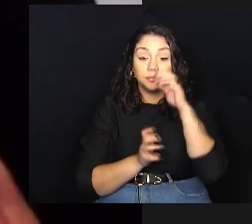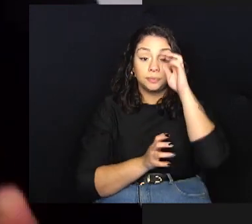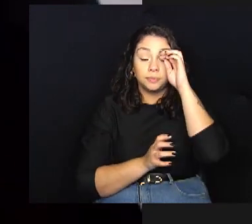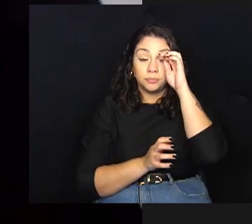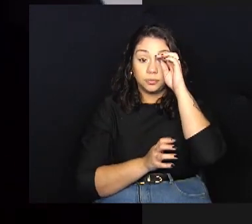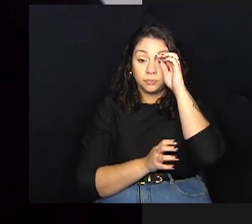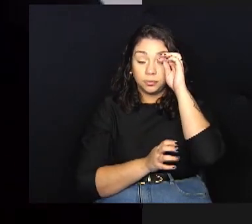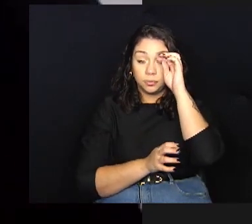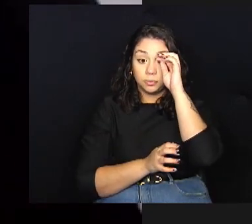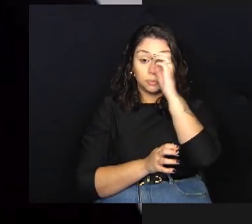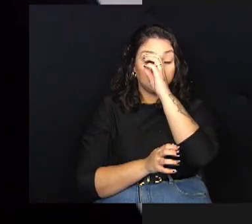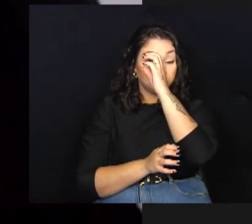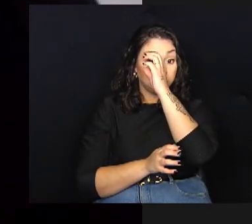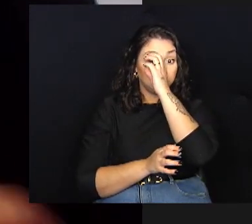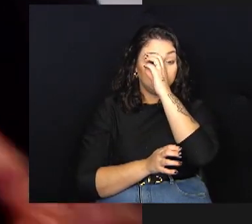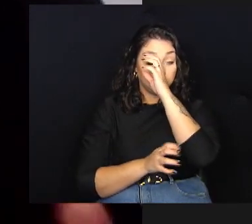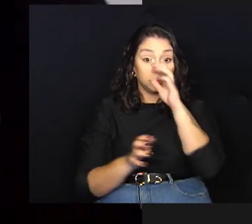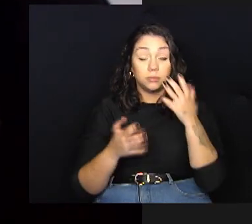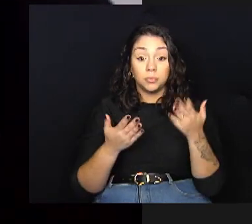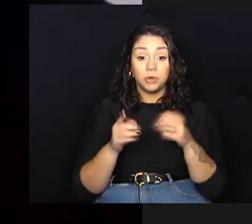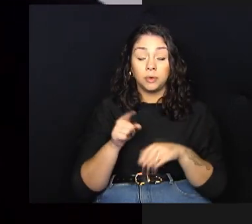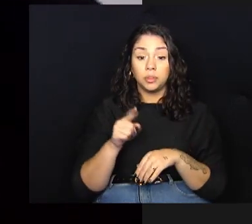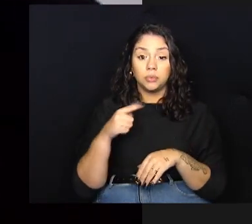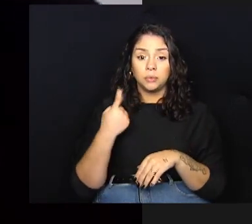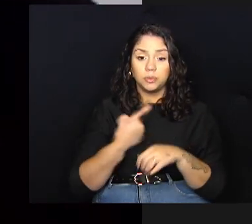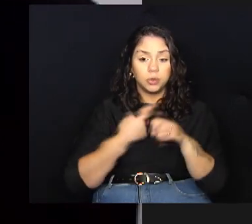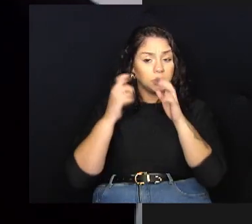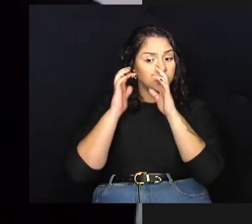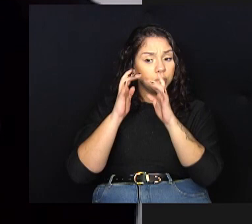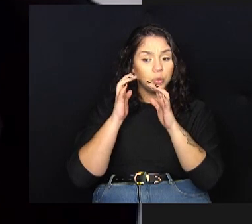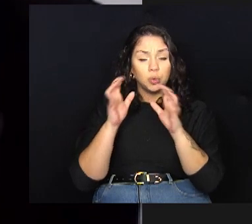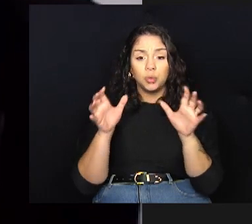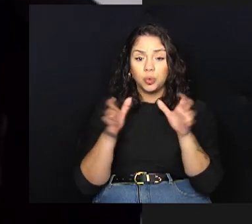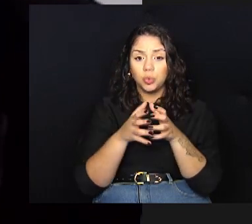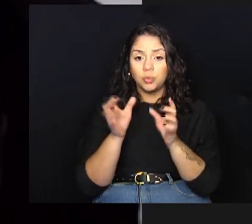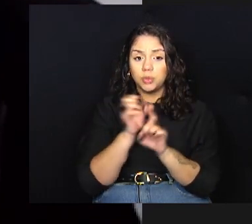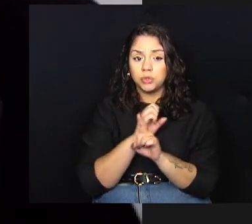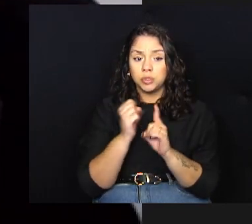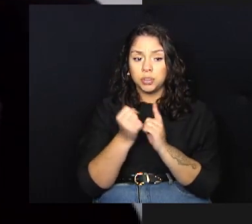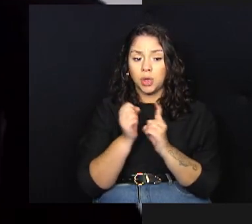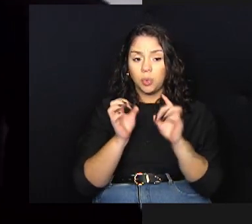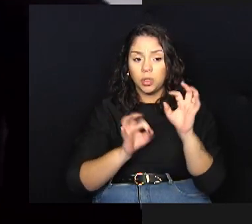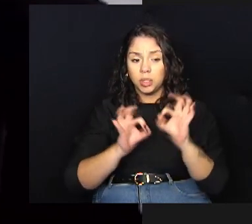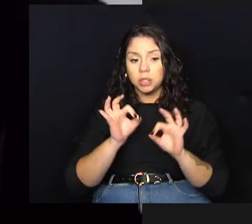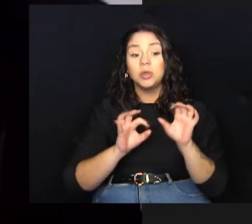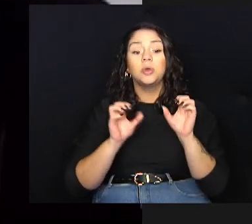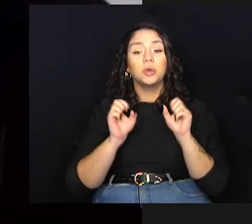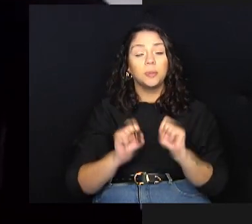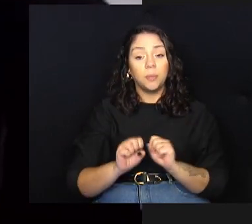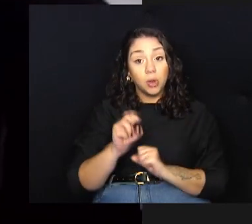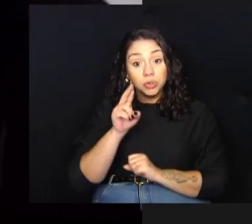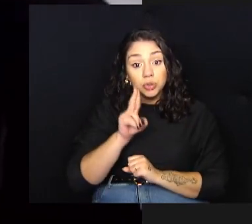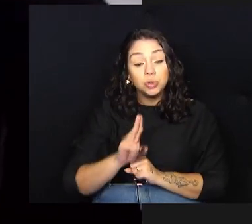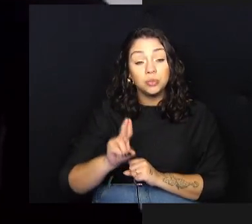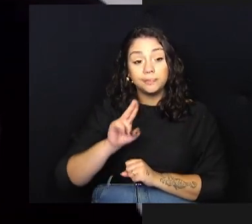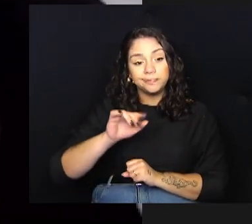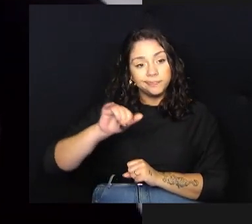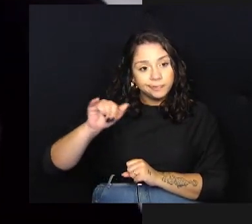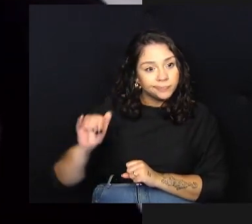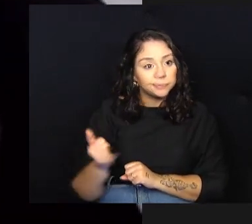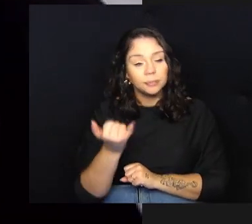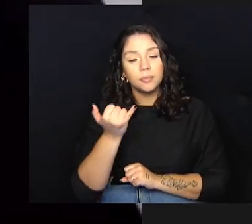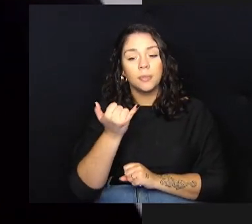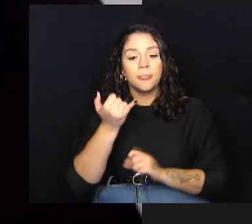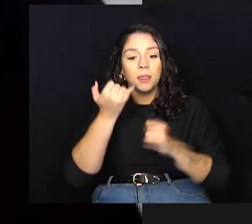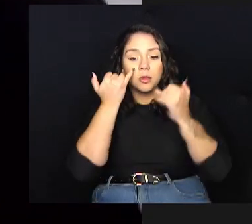para a gente pensar né nos grupos sociais organizados também podem utilizar as